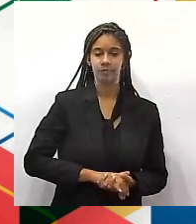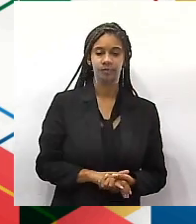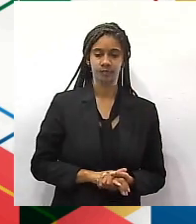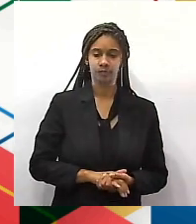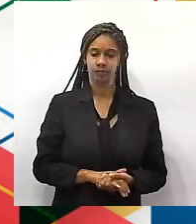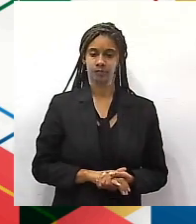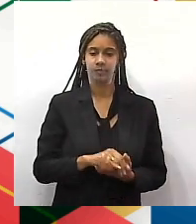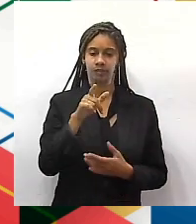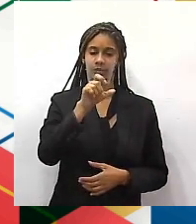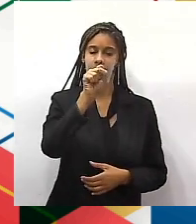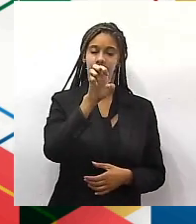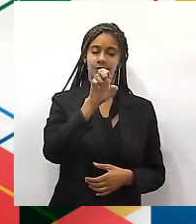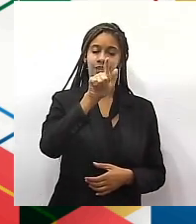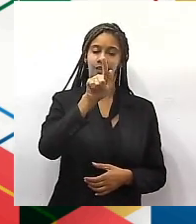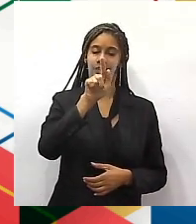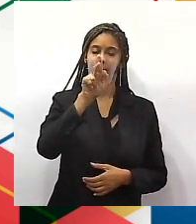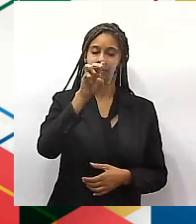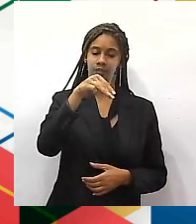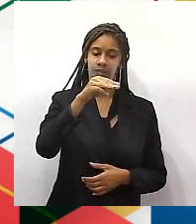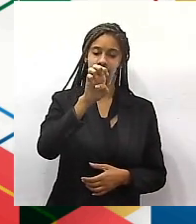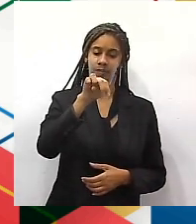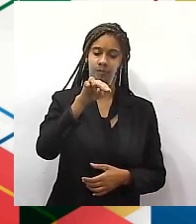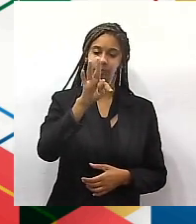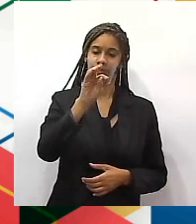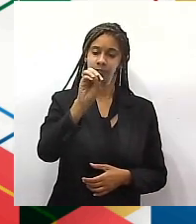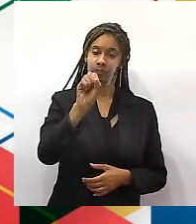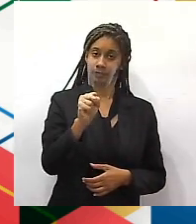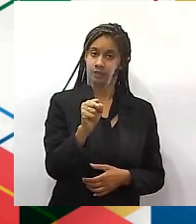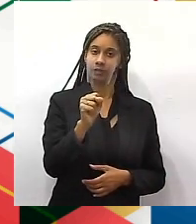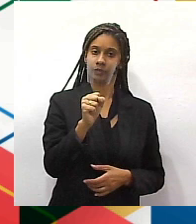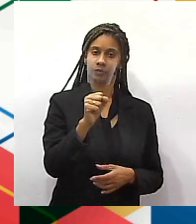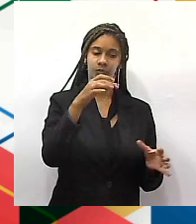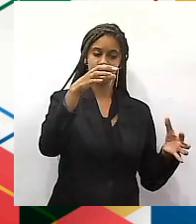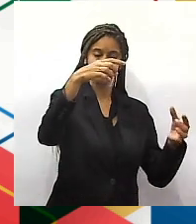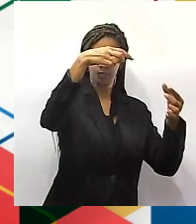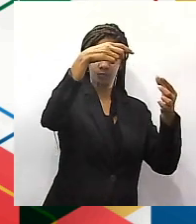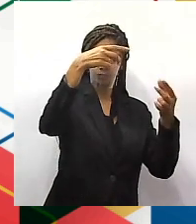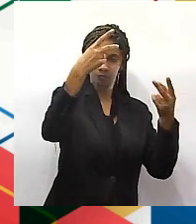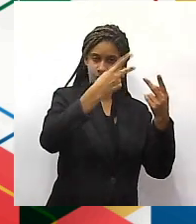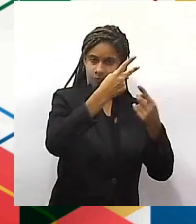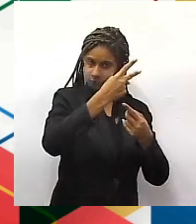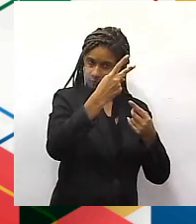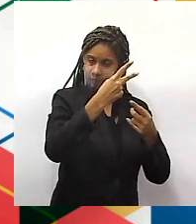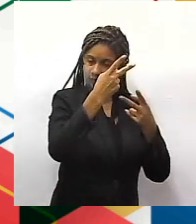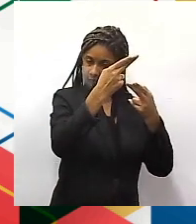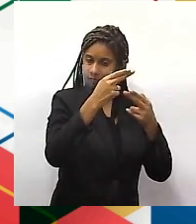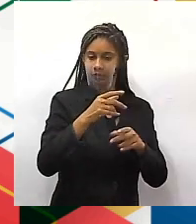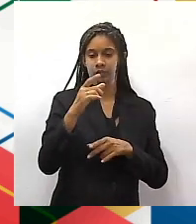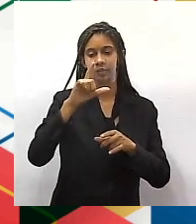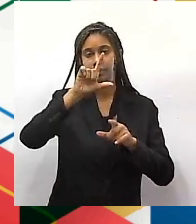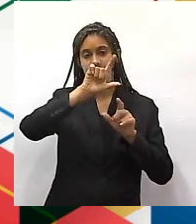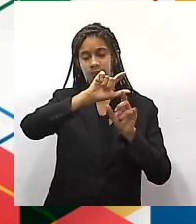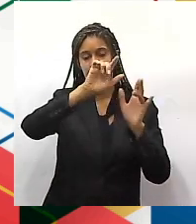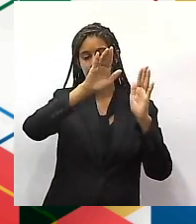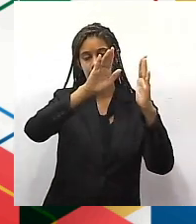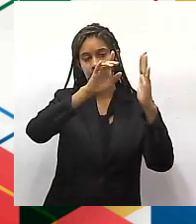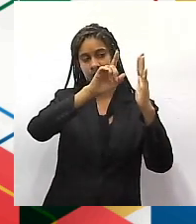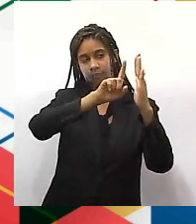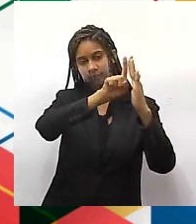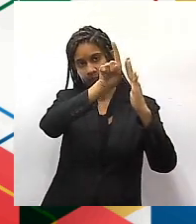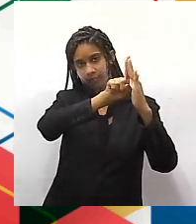BC, um está para o outro, a gente diz que são segmentos correspondentes. E os outros dois segmentos, né, que vão